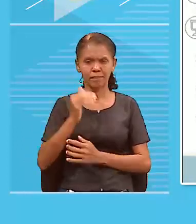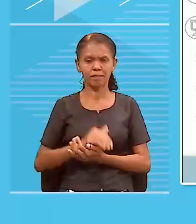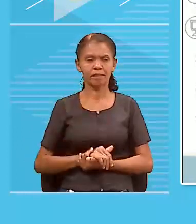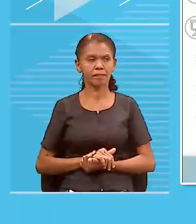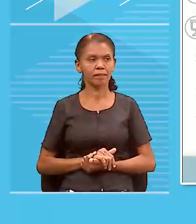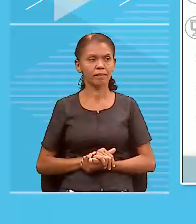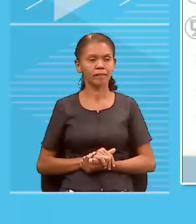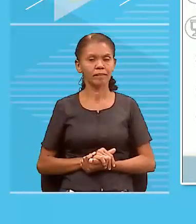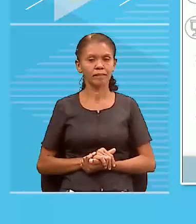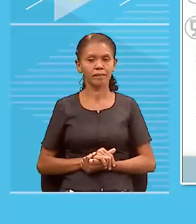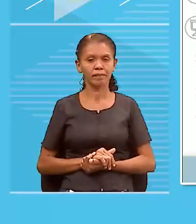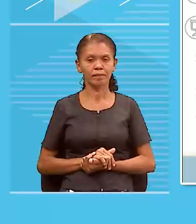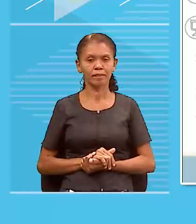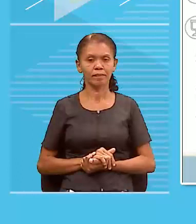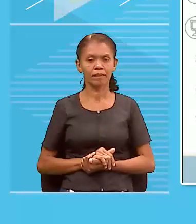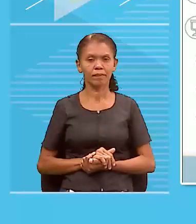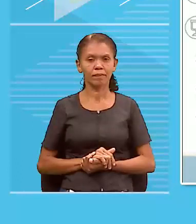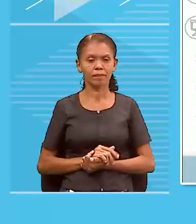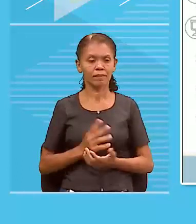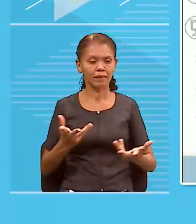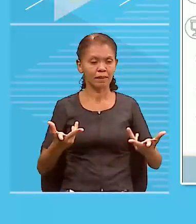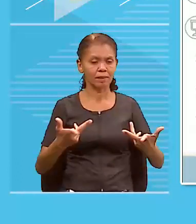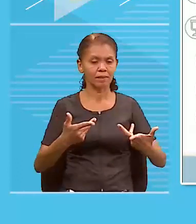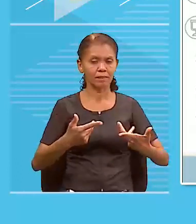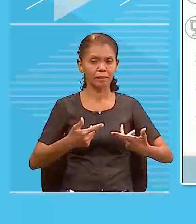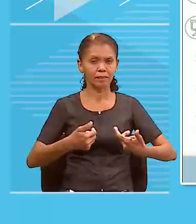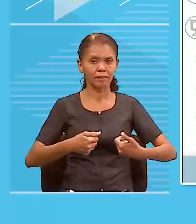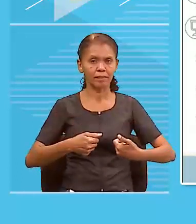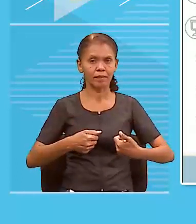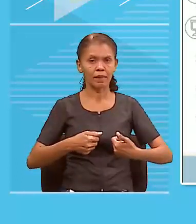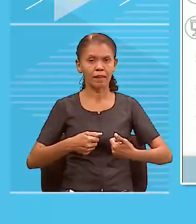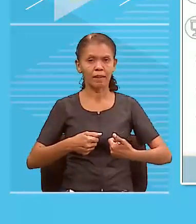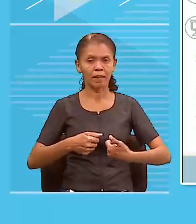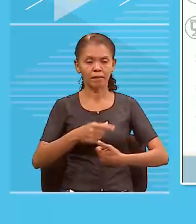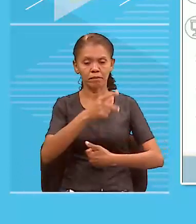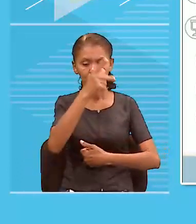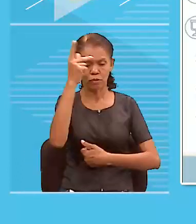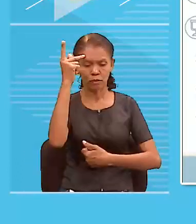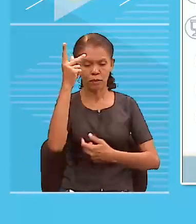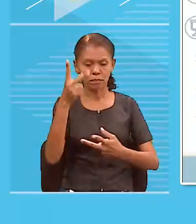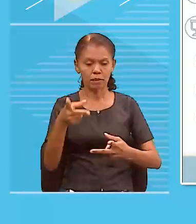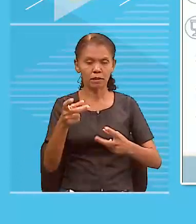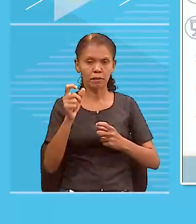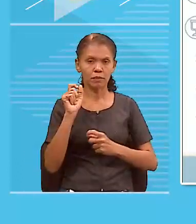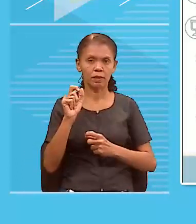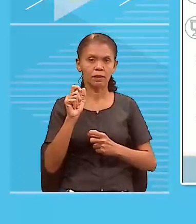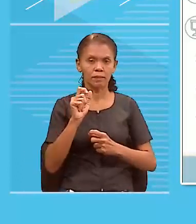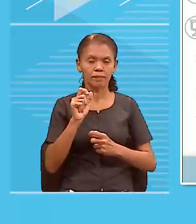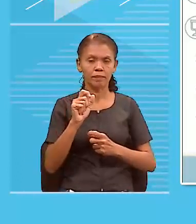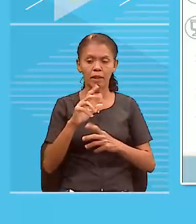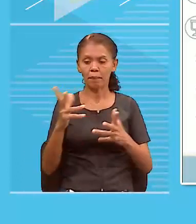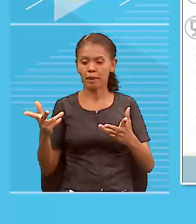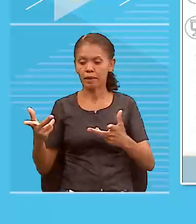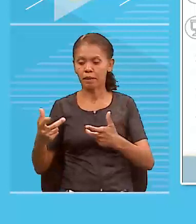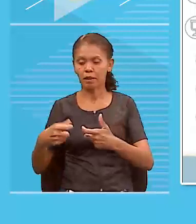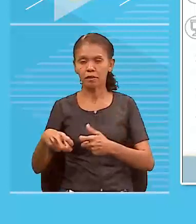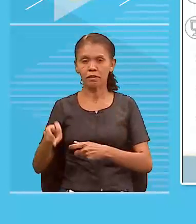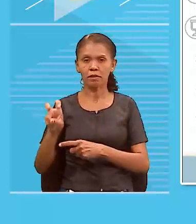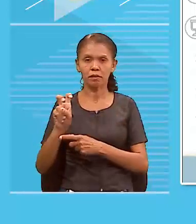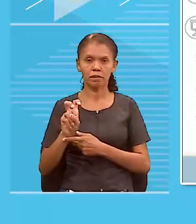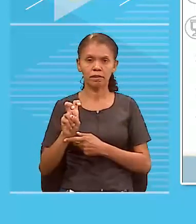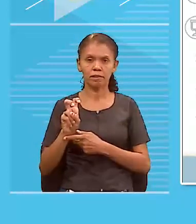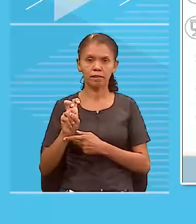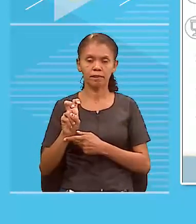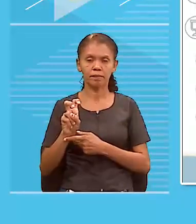dentro de das habilidades você vai estar sempre visualizando isso habilidade cinco ele